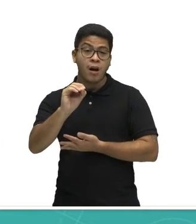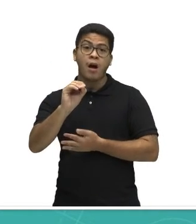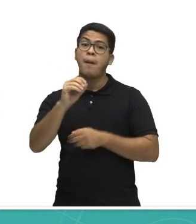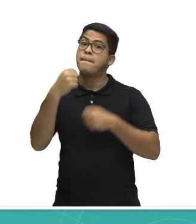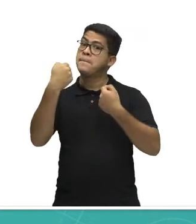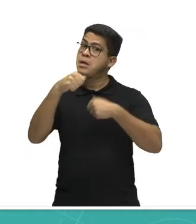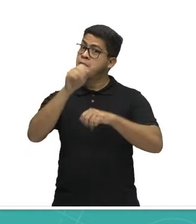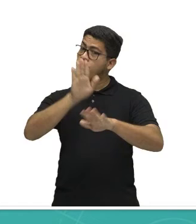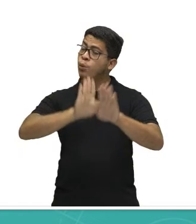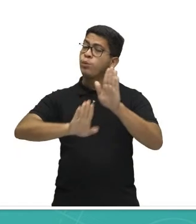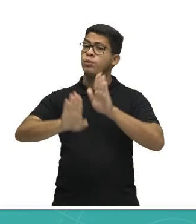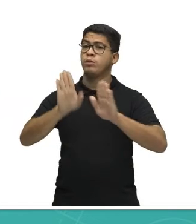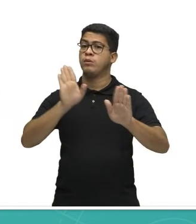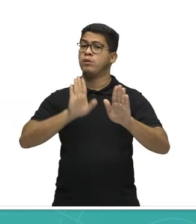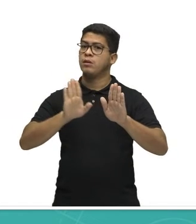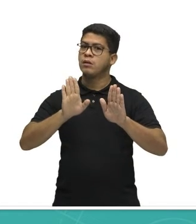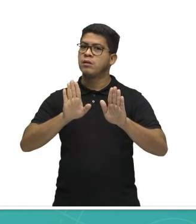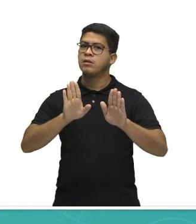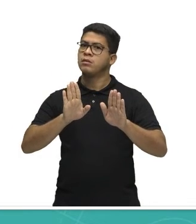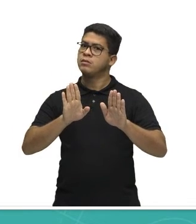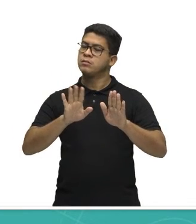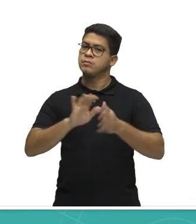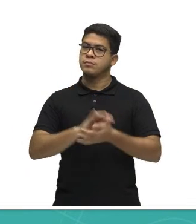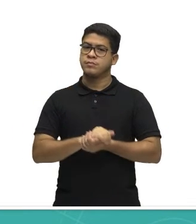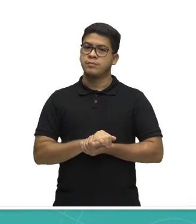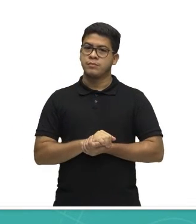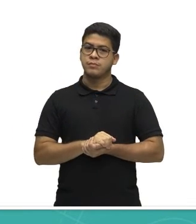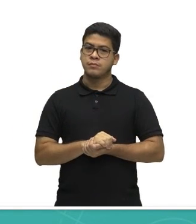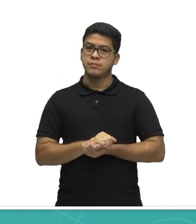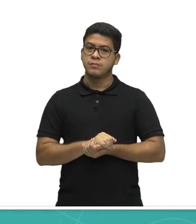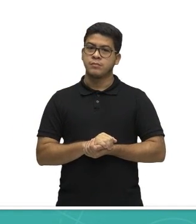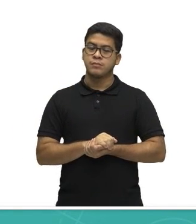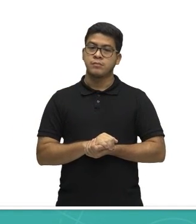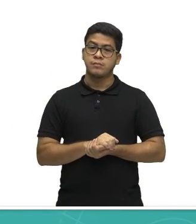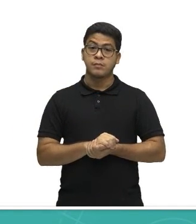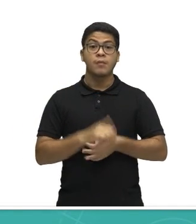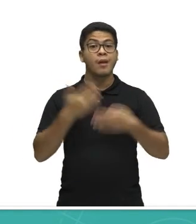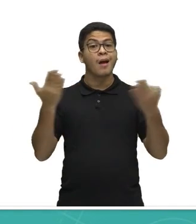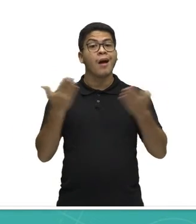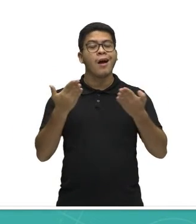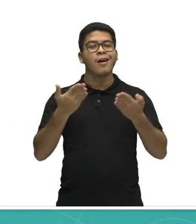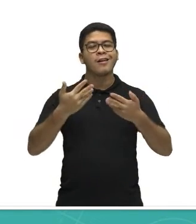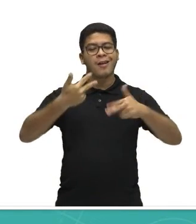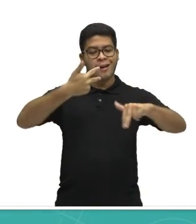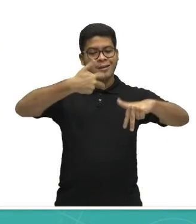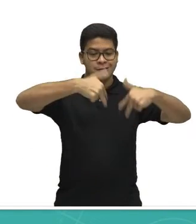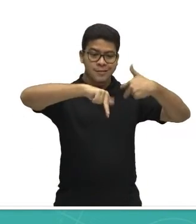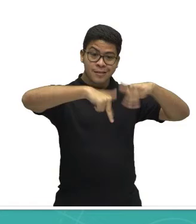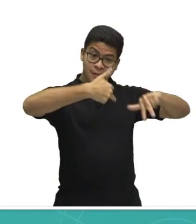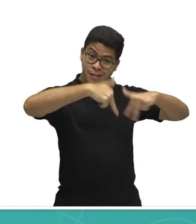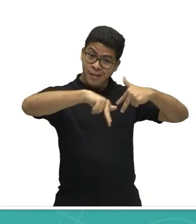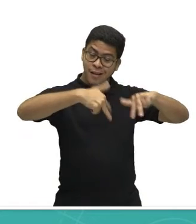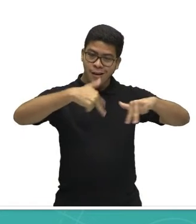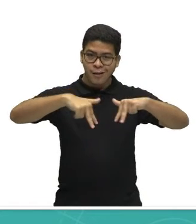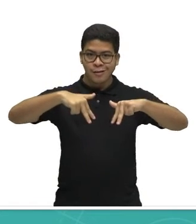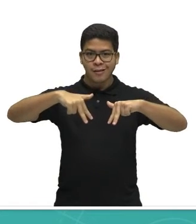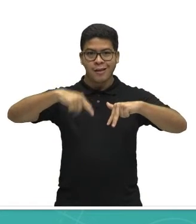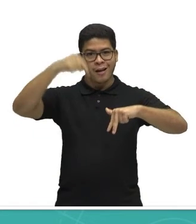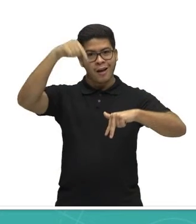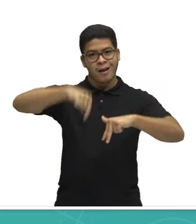a gente vai dizer assim que é uma fé ao contrário. E vamos falar um pouco sobre as danças populares do